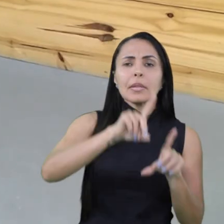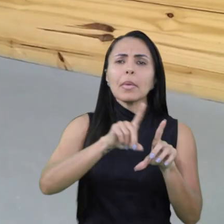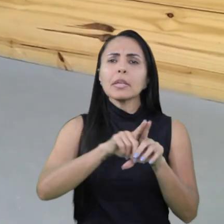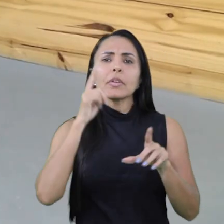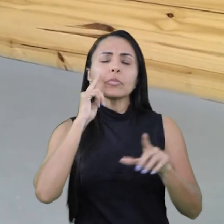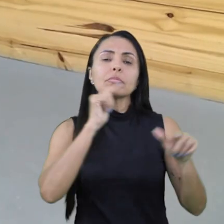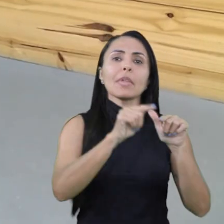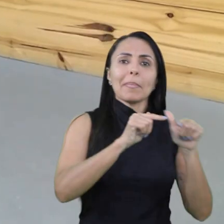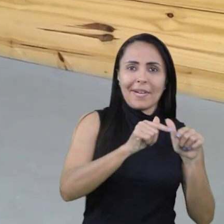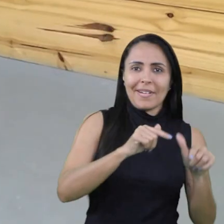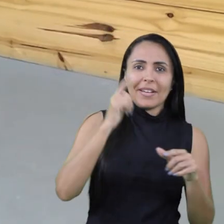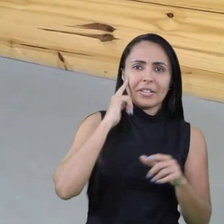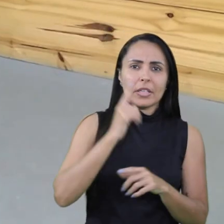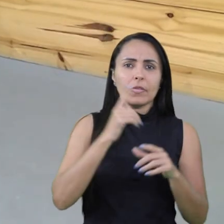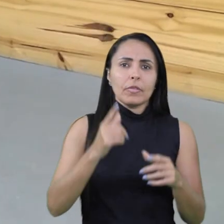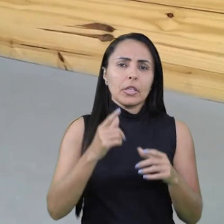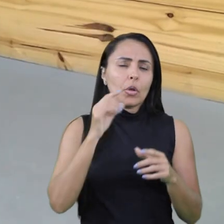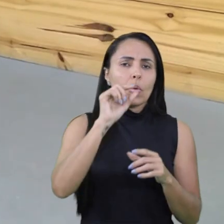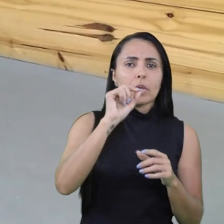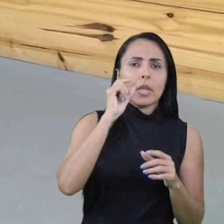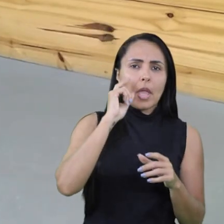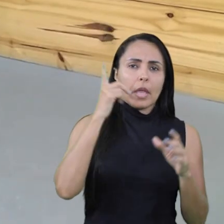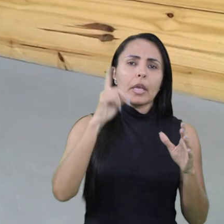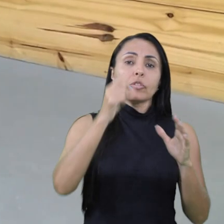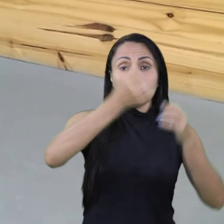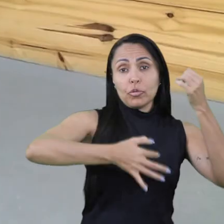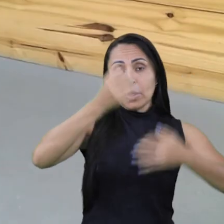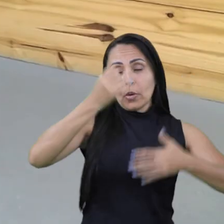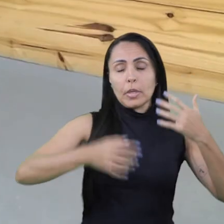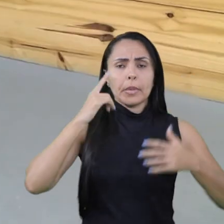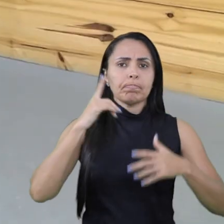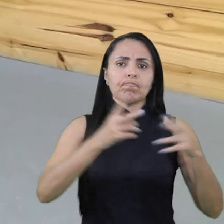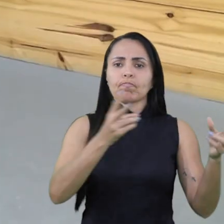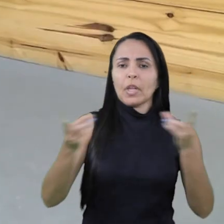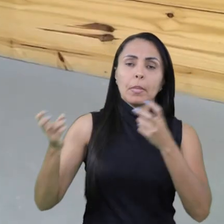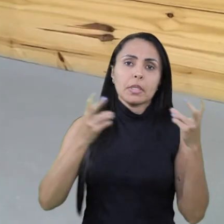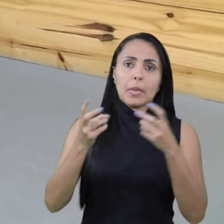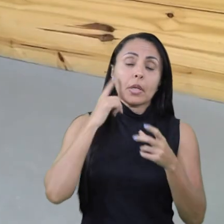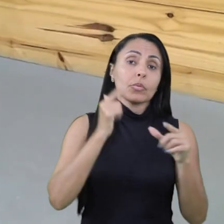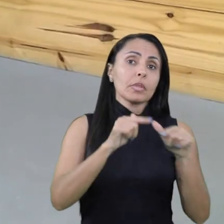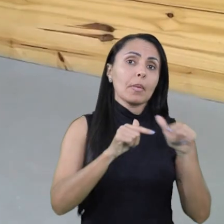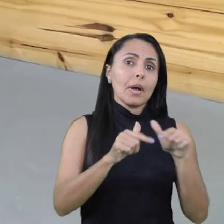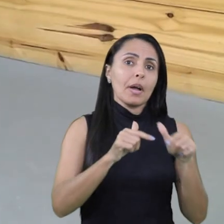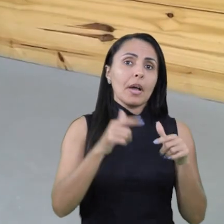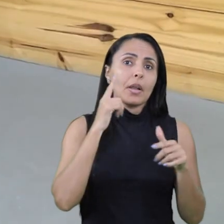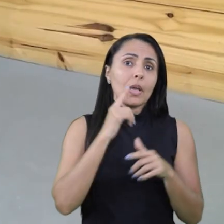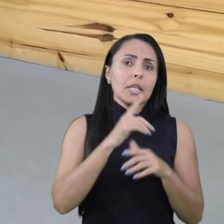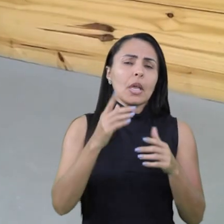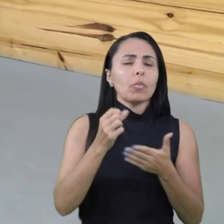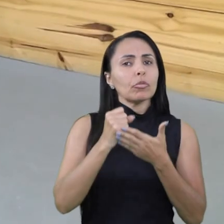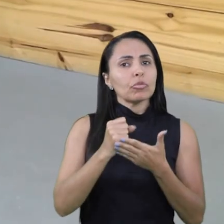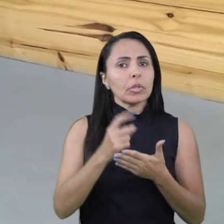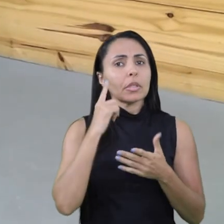sobre trabalho, a gente fez uma definição sobre o que seria trabalho, a gente começou a perceber aí que o trabalho ele é uma grande contribuição